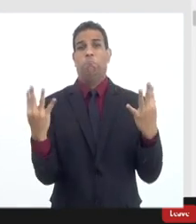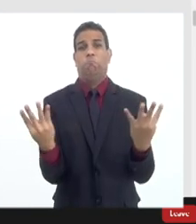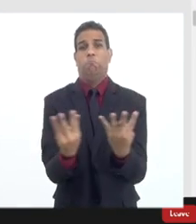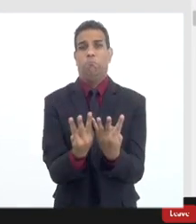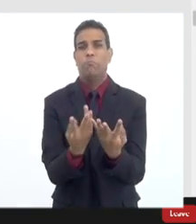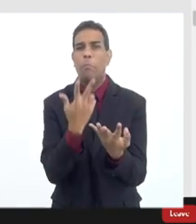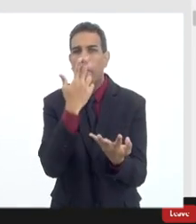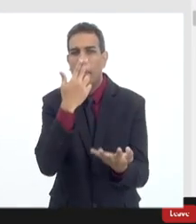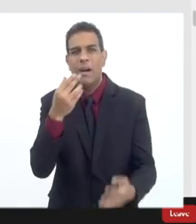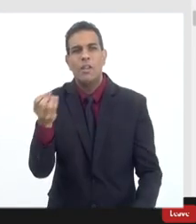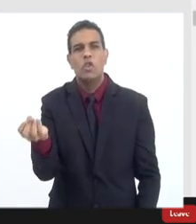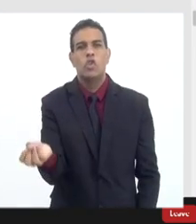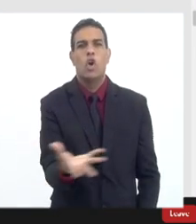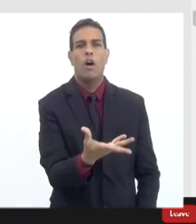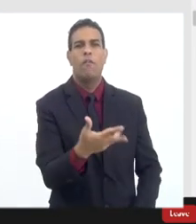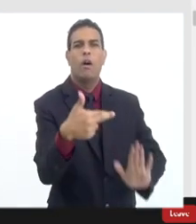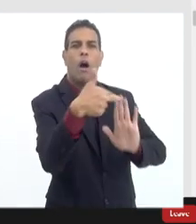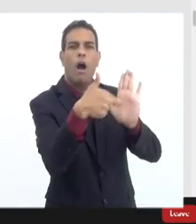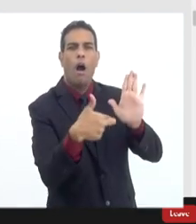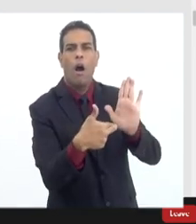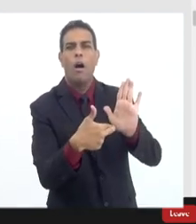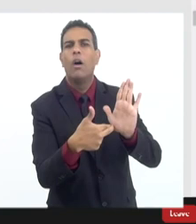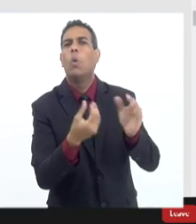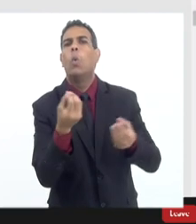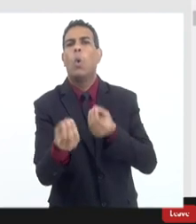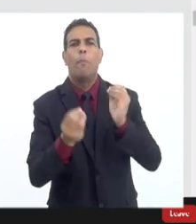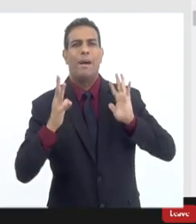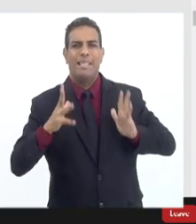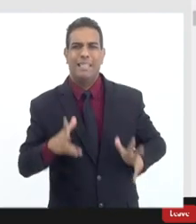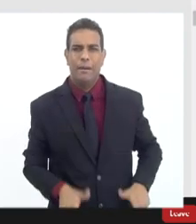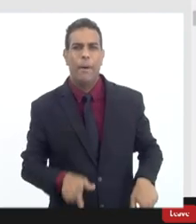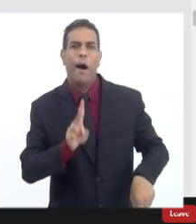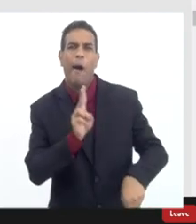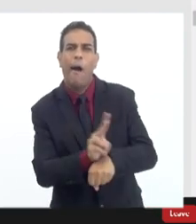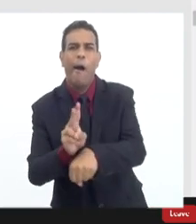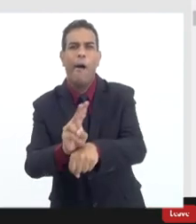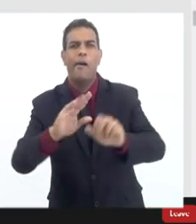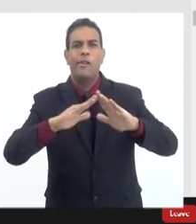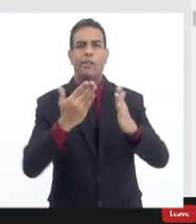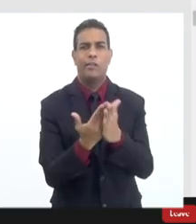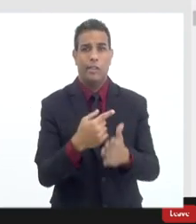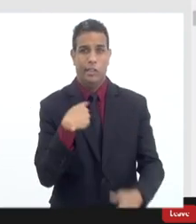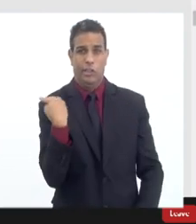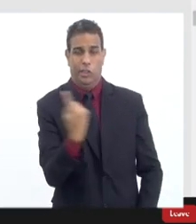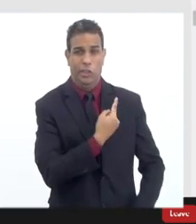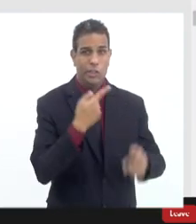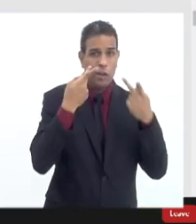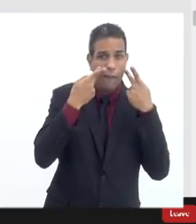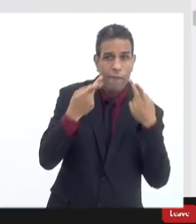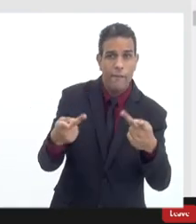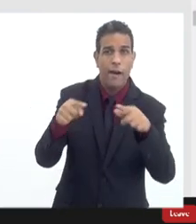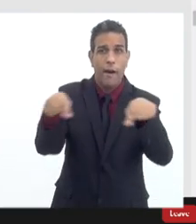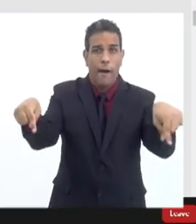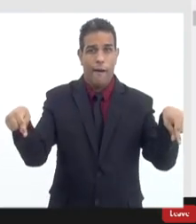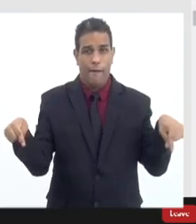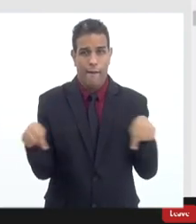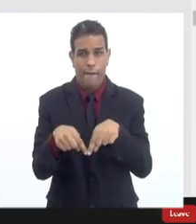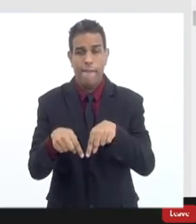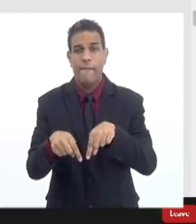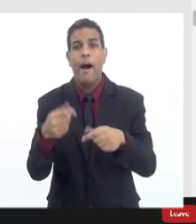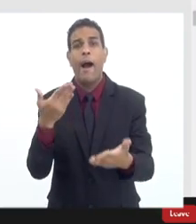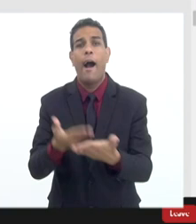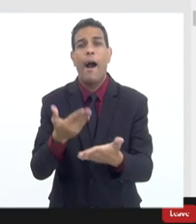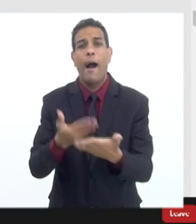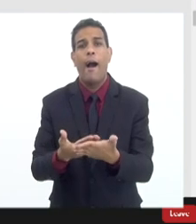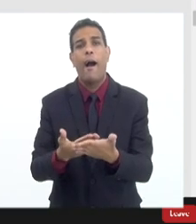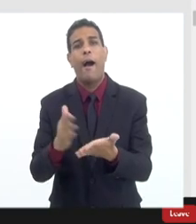uma nova dinâmica de higienização da escola. Era muito comum a gente visitar escolas cuja limpeza das salas só se dava